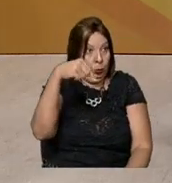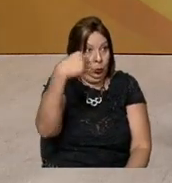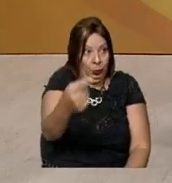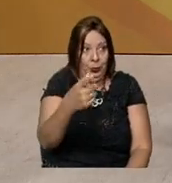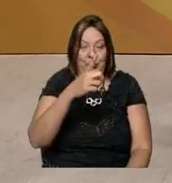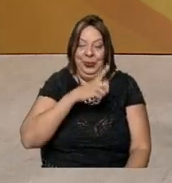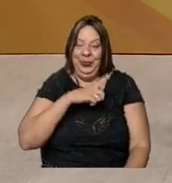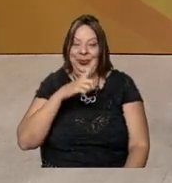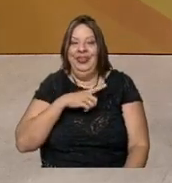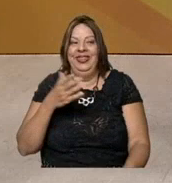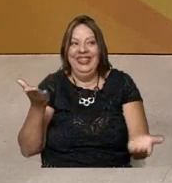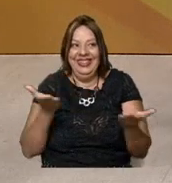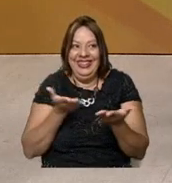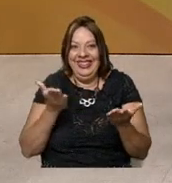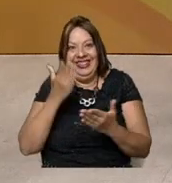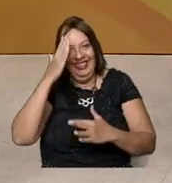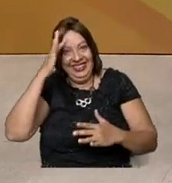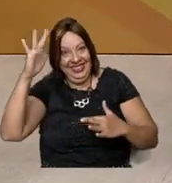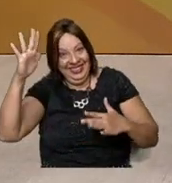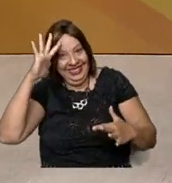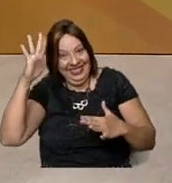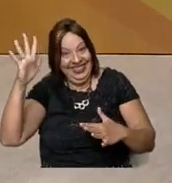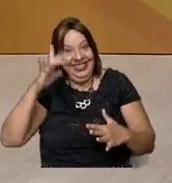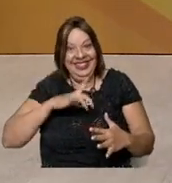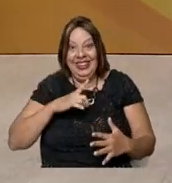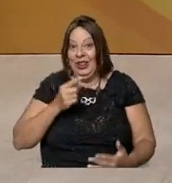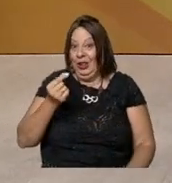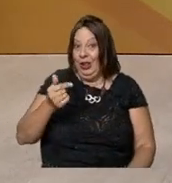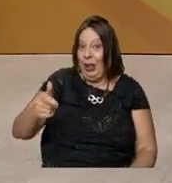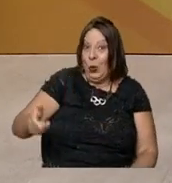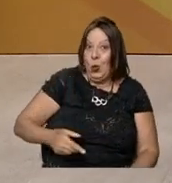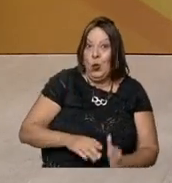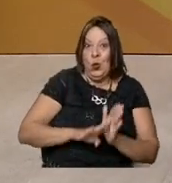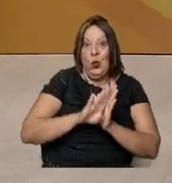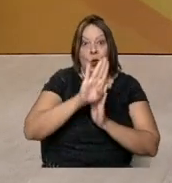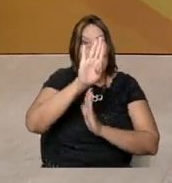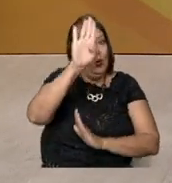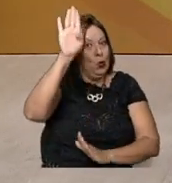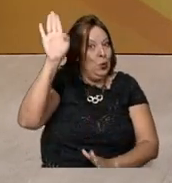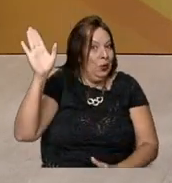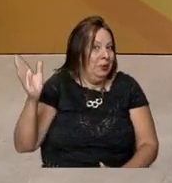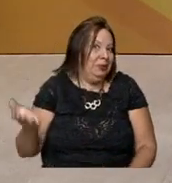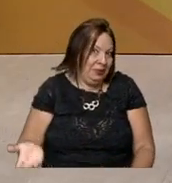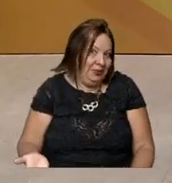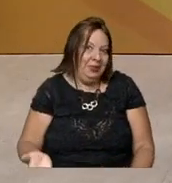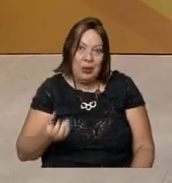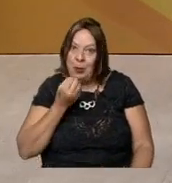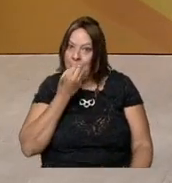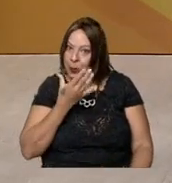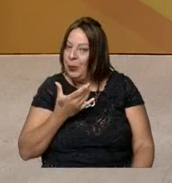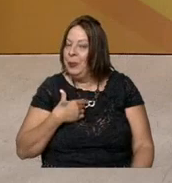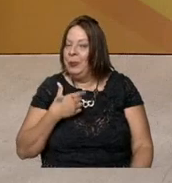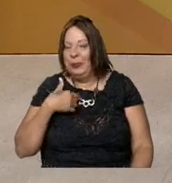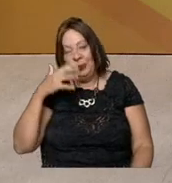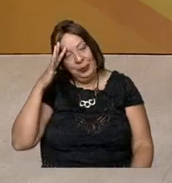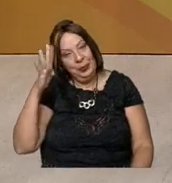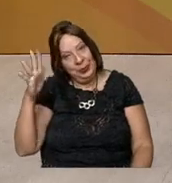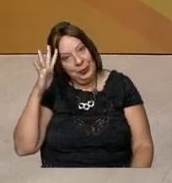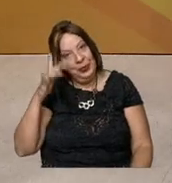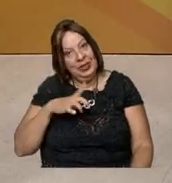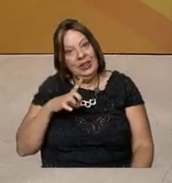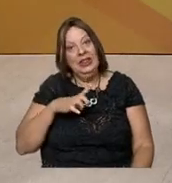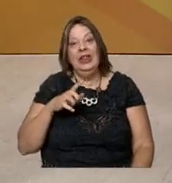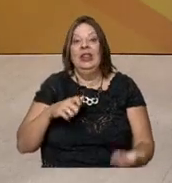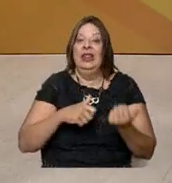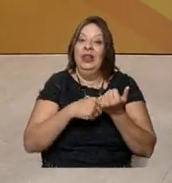É isso mesmo, já imaginou, hein? Os dígitos da conta aumentando. Se você imaginou, o Caju Cap